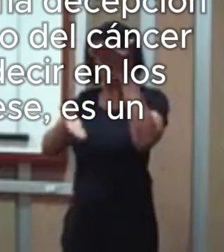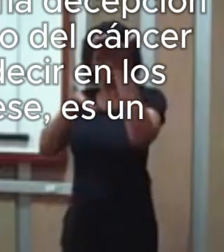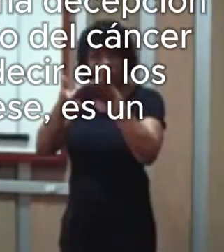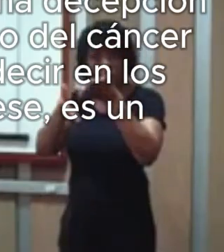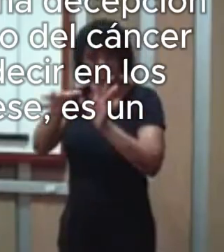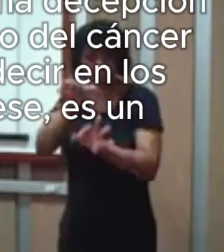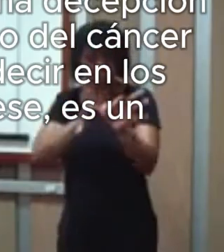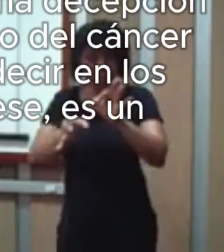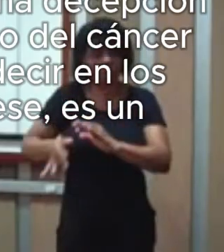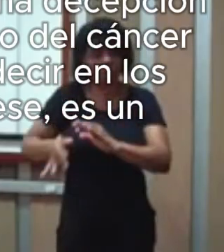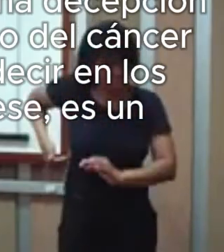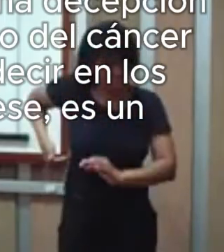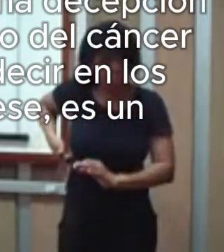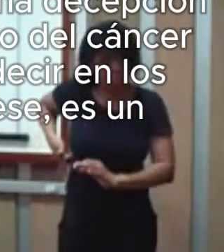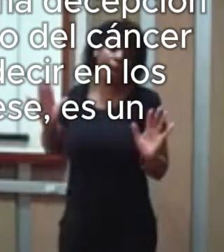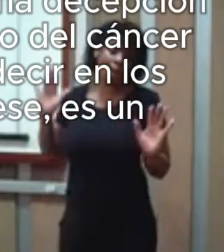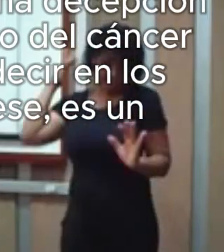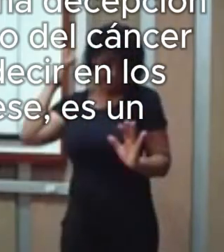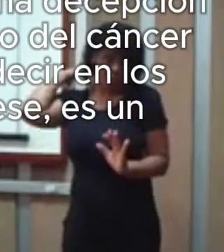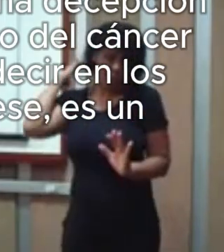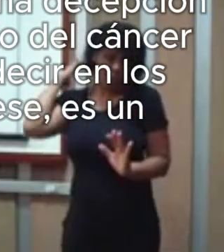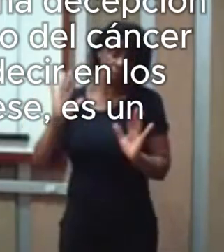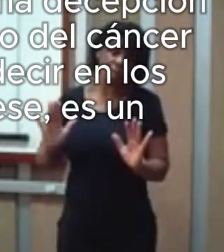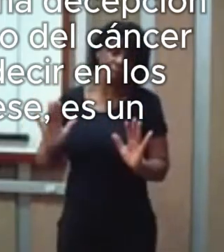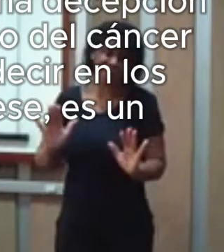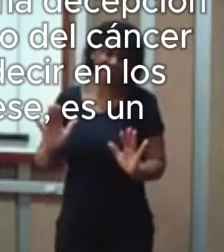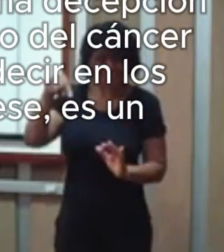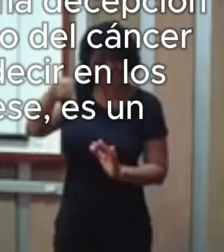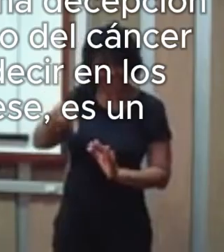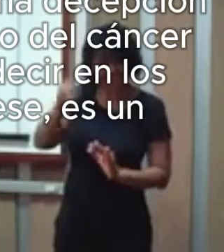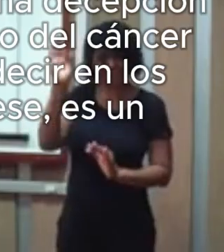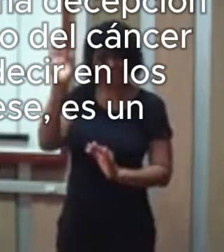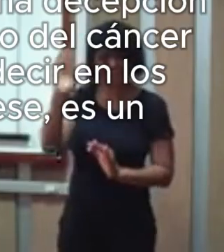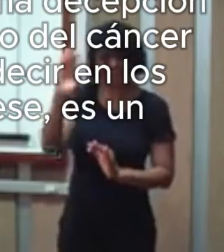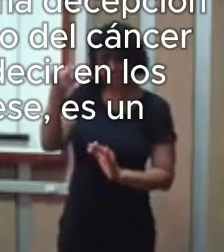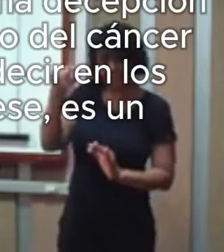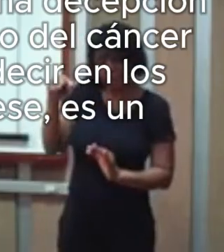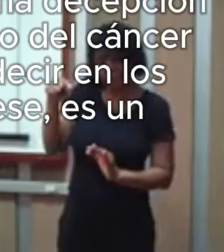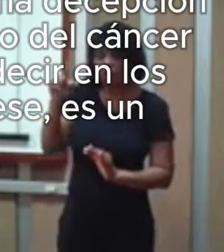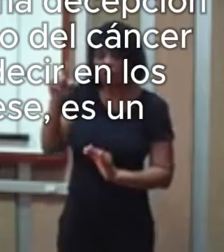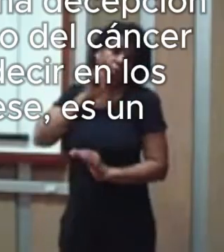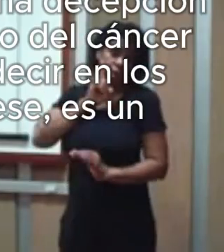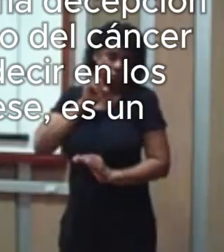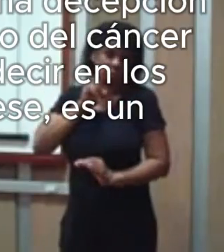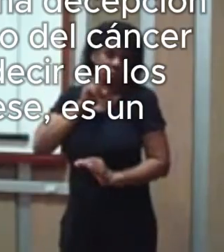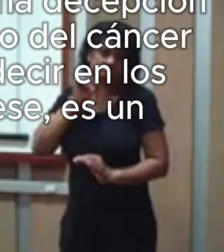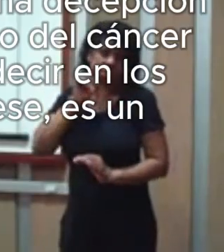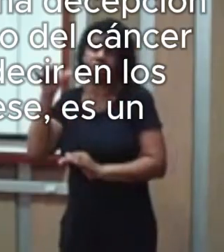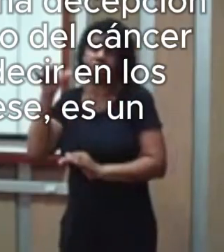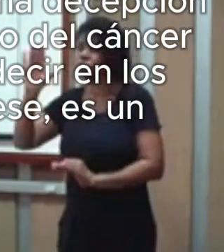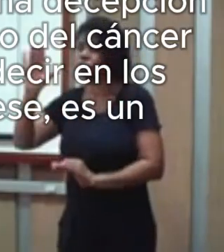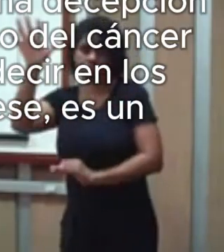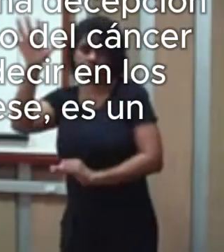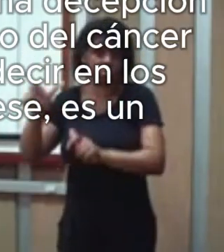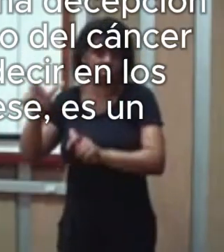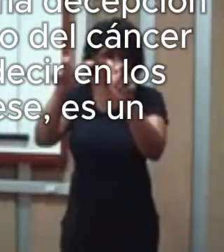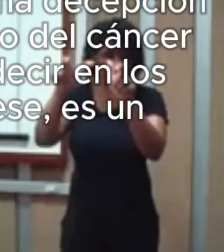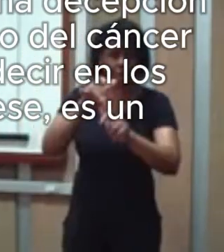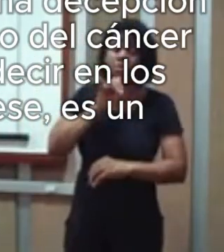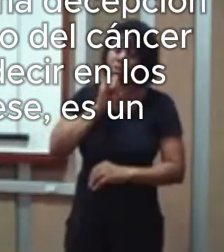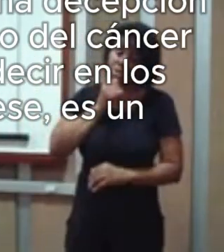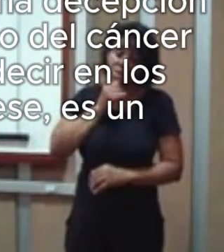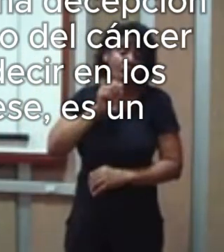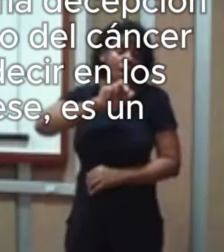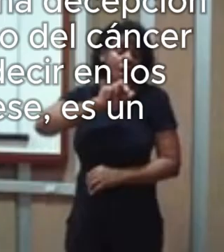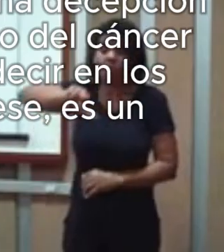pulmão. Mas o troço foi tão mal explorado aqui que eu quero dizer, nos Estados Unidos também, que virou uma decepção. Entendeu? Mas não